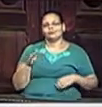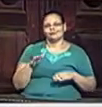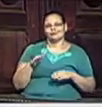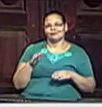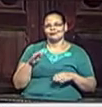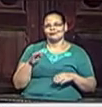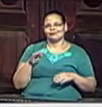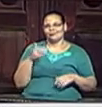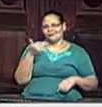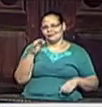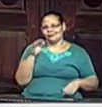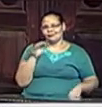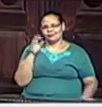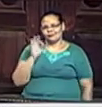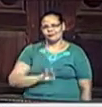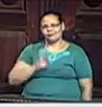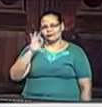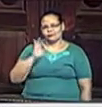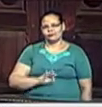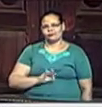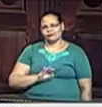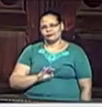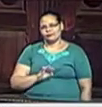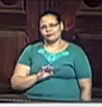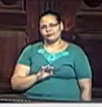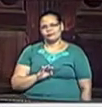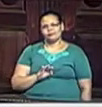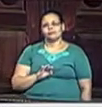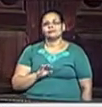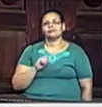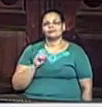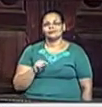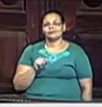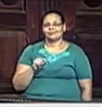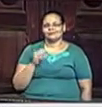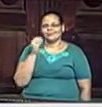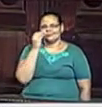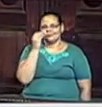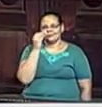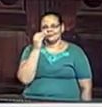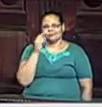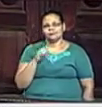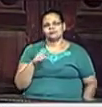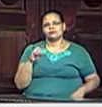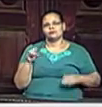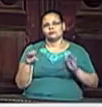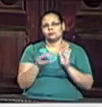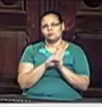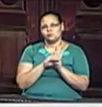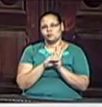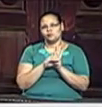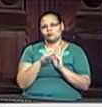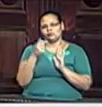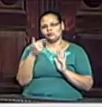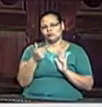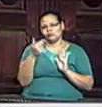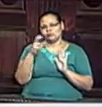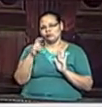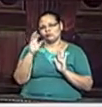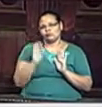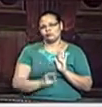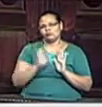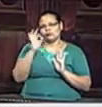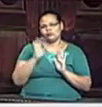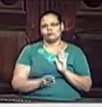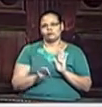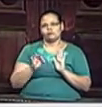patamar dos 10%. O indicador constitucional de